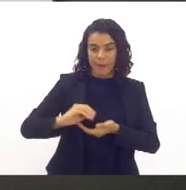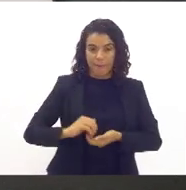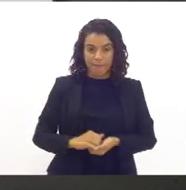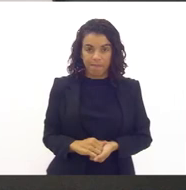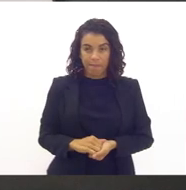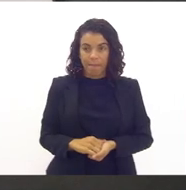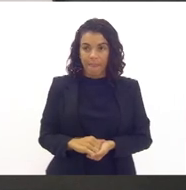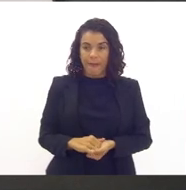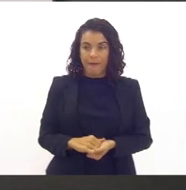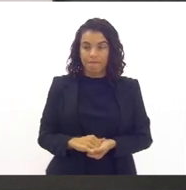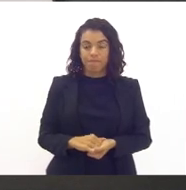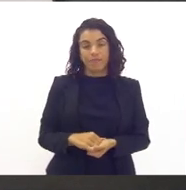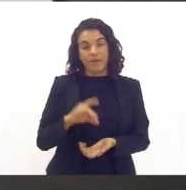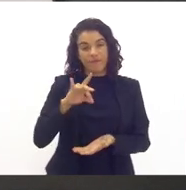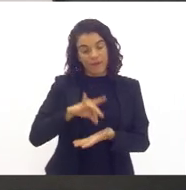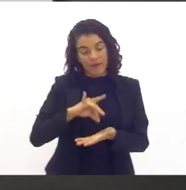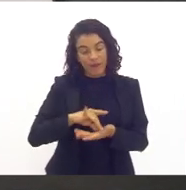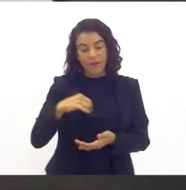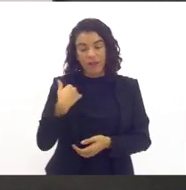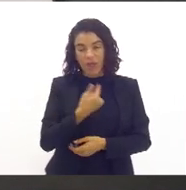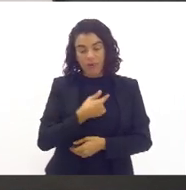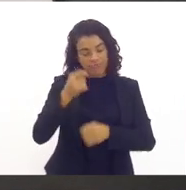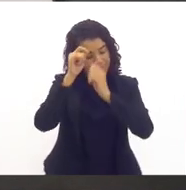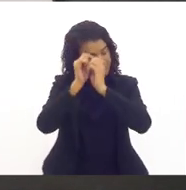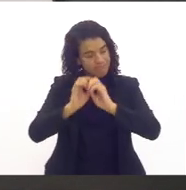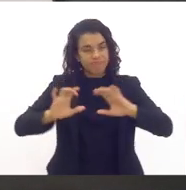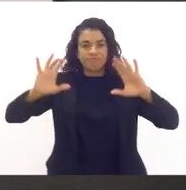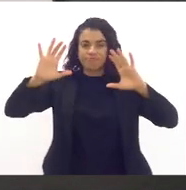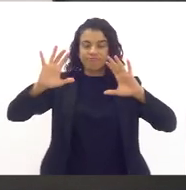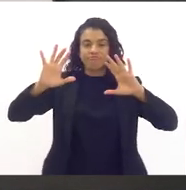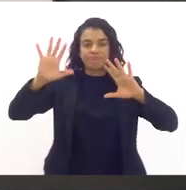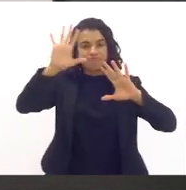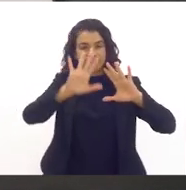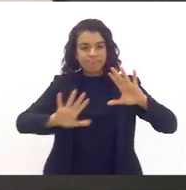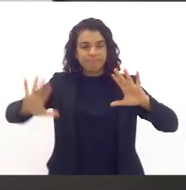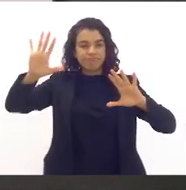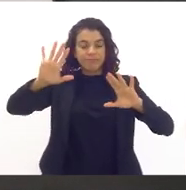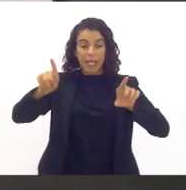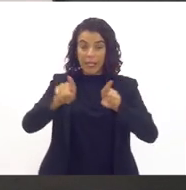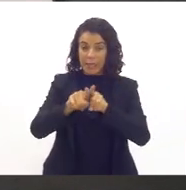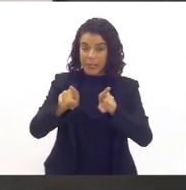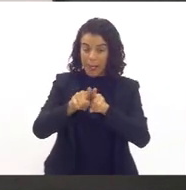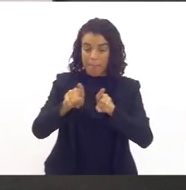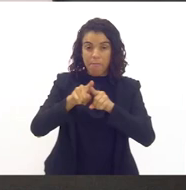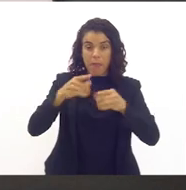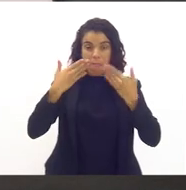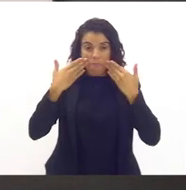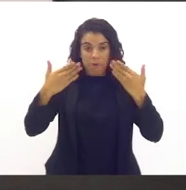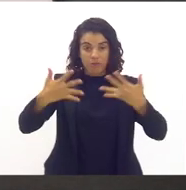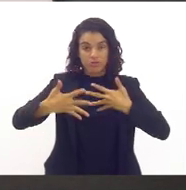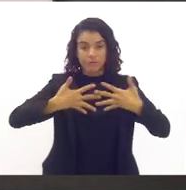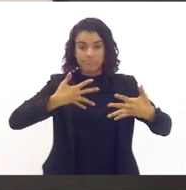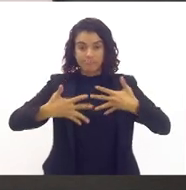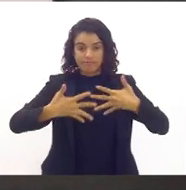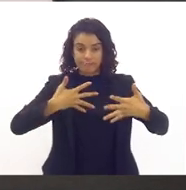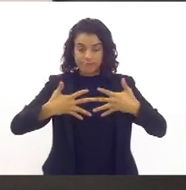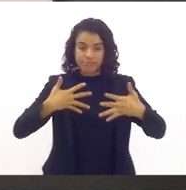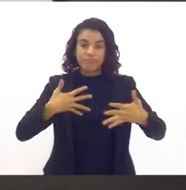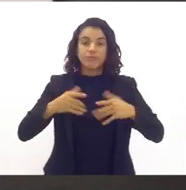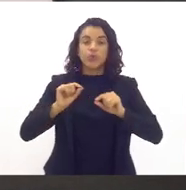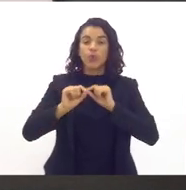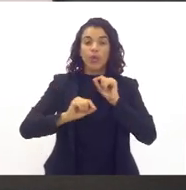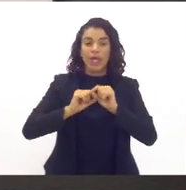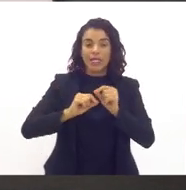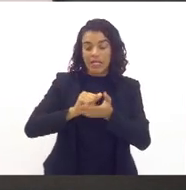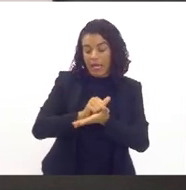o fato é que a imagem que eu faço, e registrando essa transparência orçamentária do